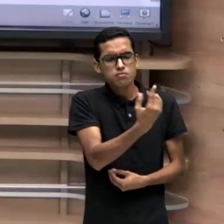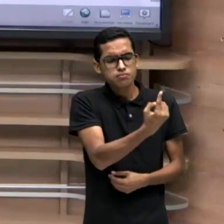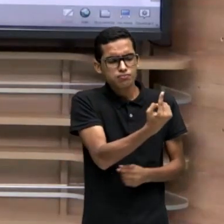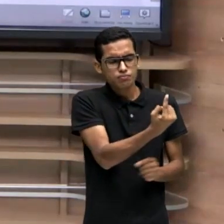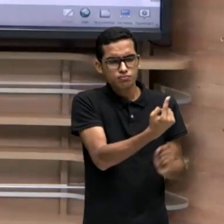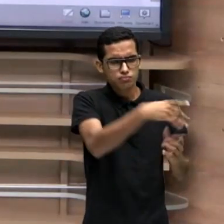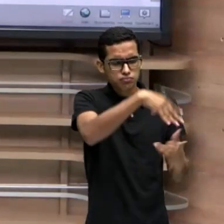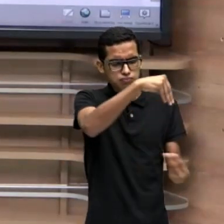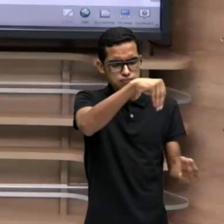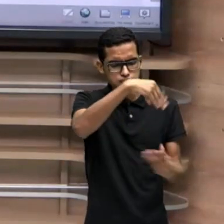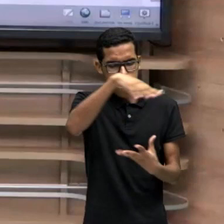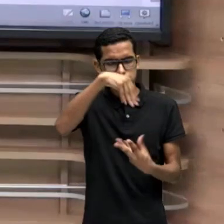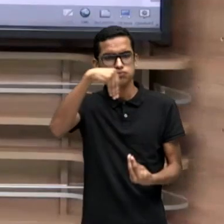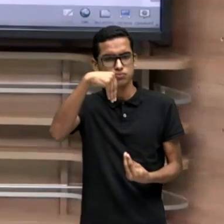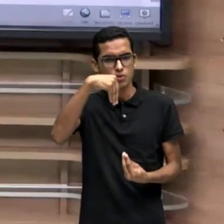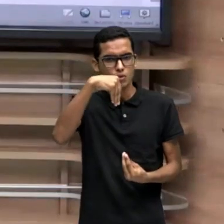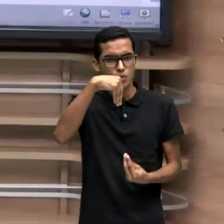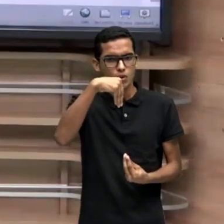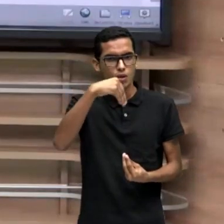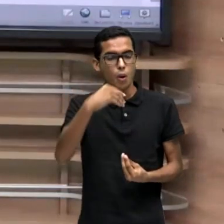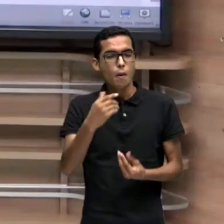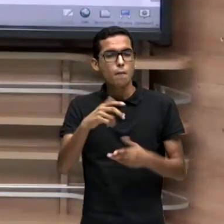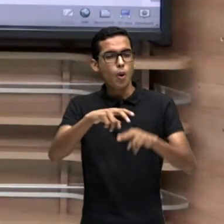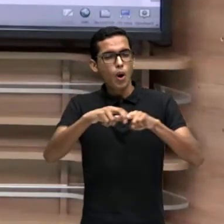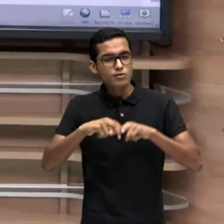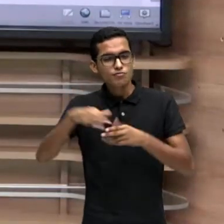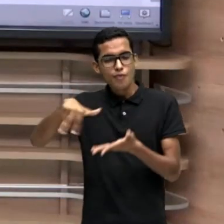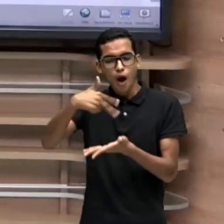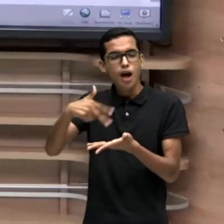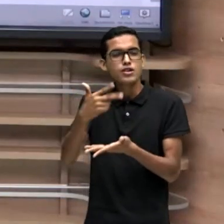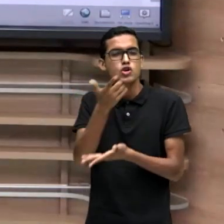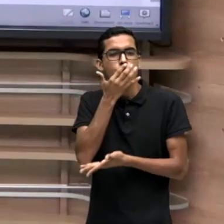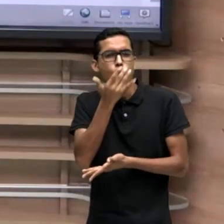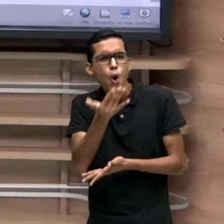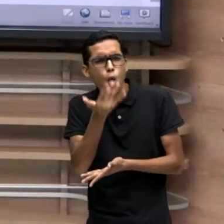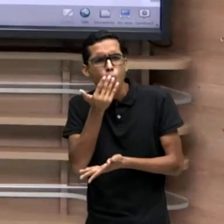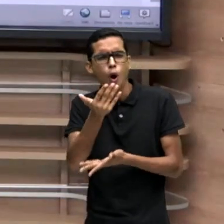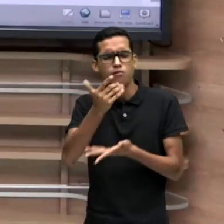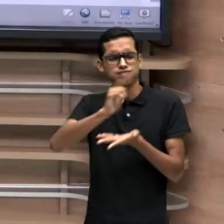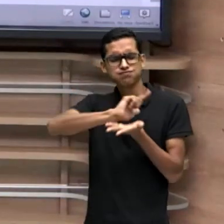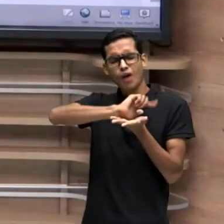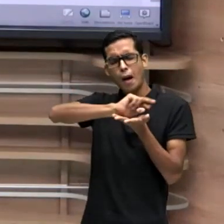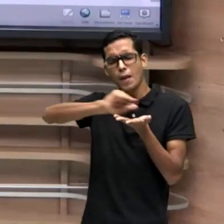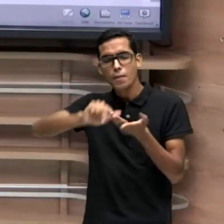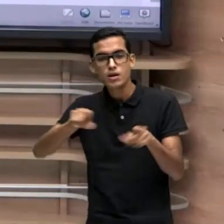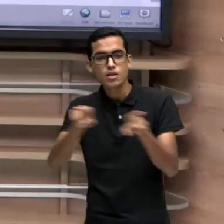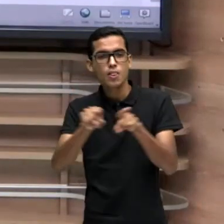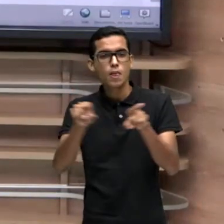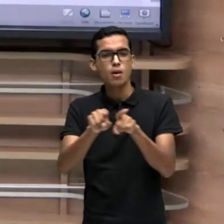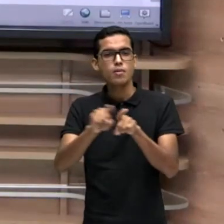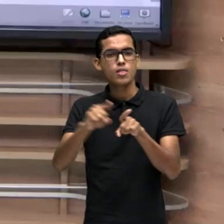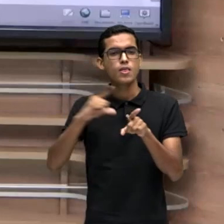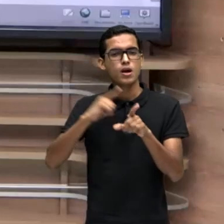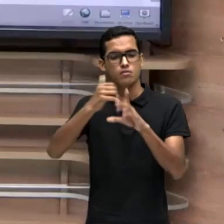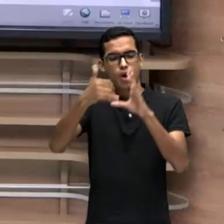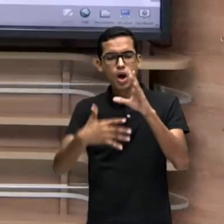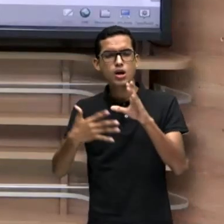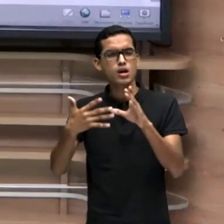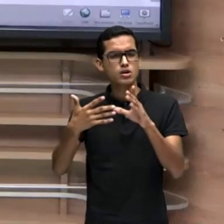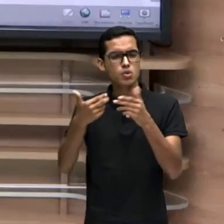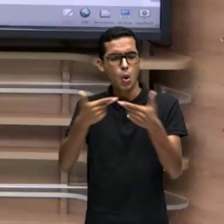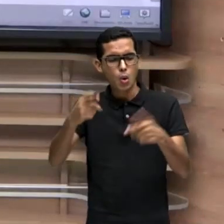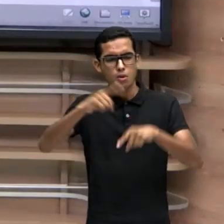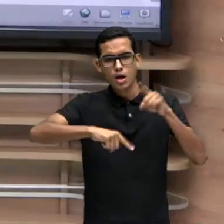dança alegre, uma dança colorida, né? É uma dança com elementos bonitos que chamam a